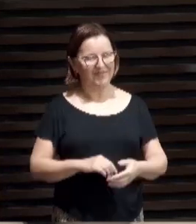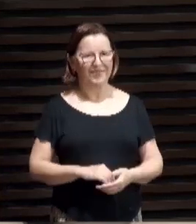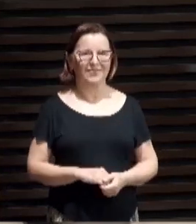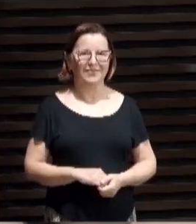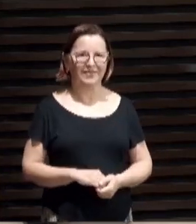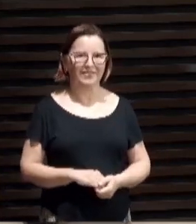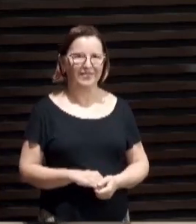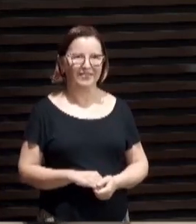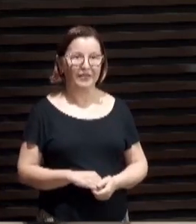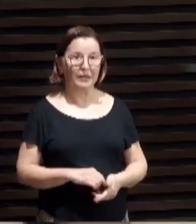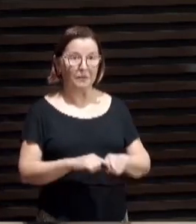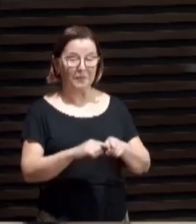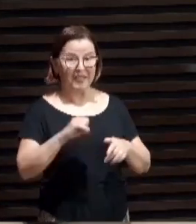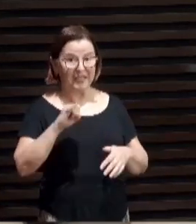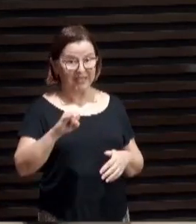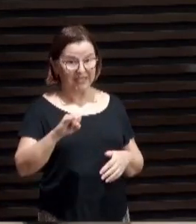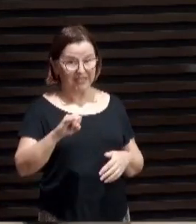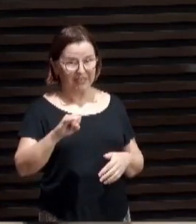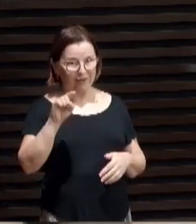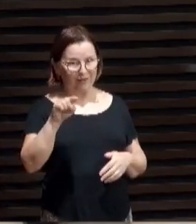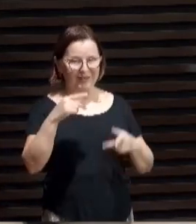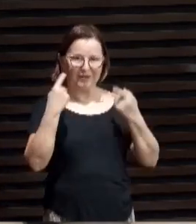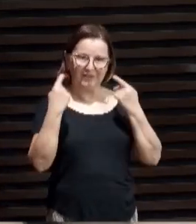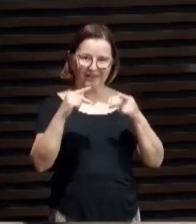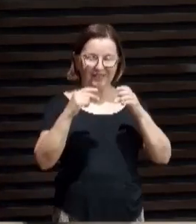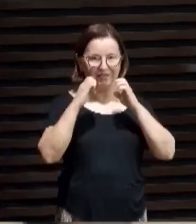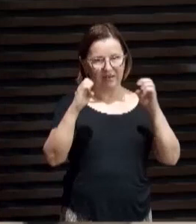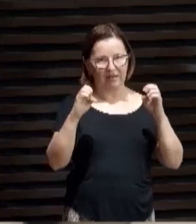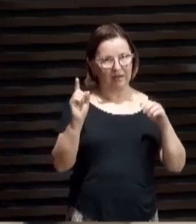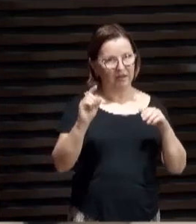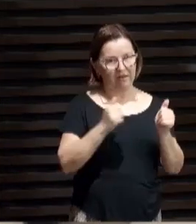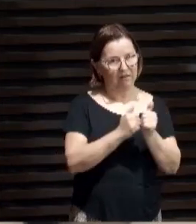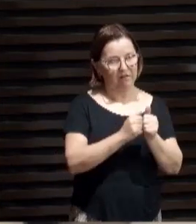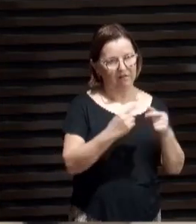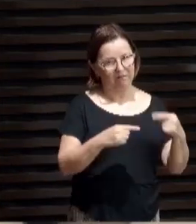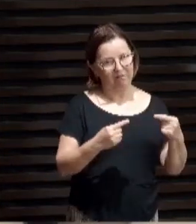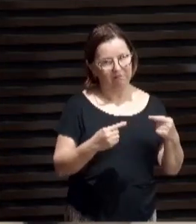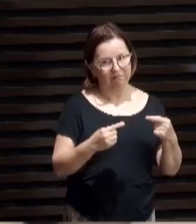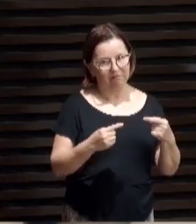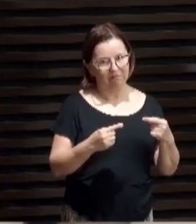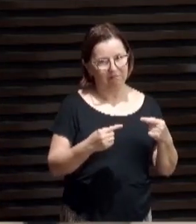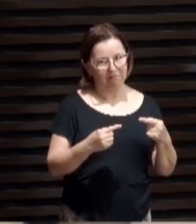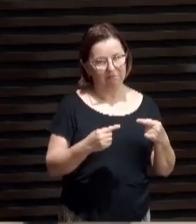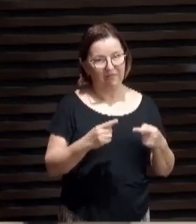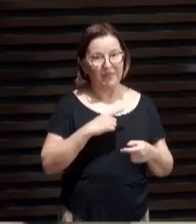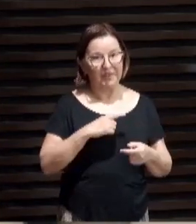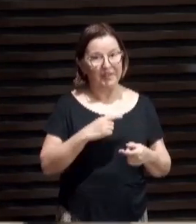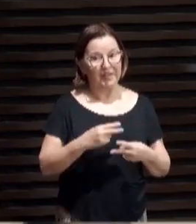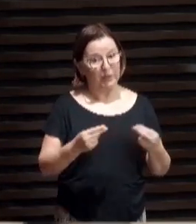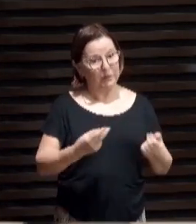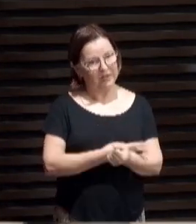Mas quando você prega ou vive o Evangelho e não é perseguido, alguma coisa está errada.